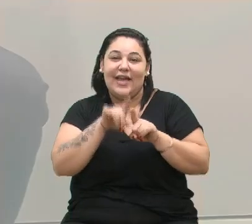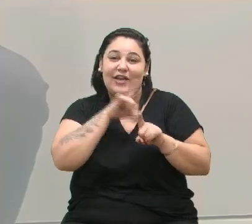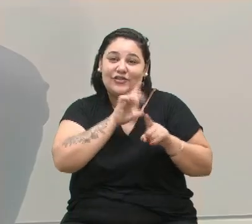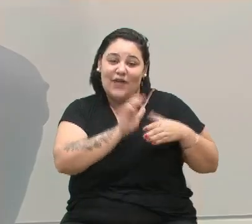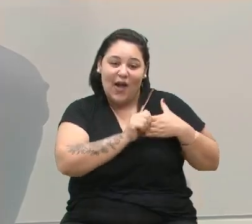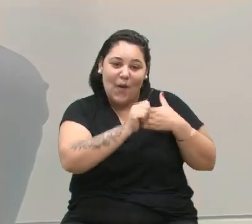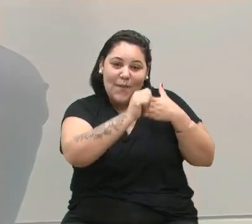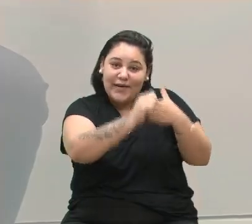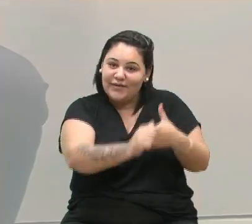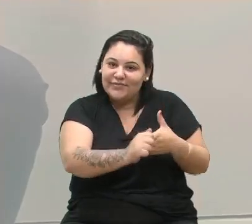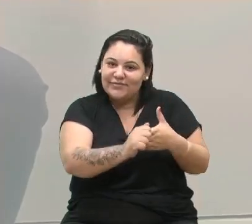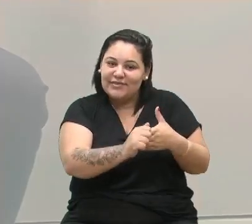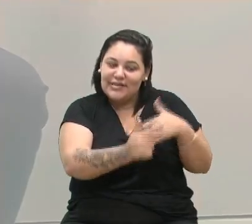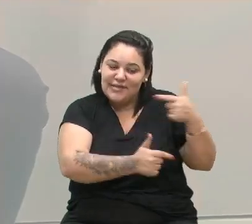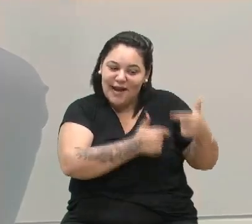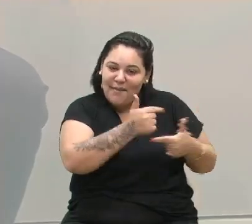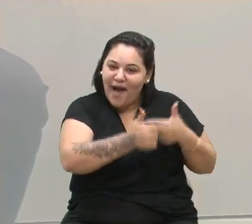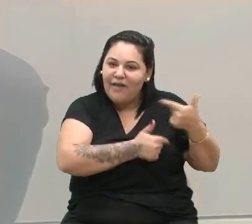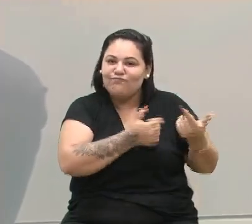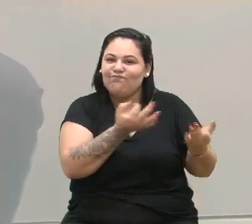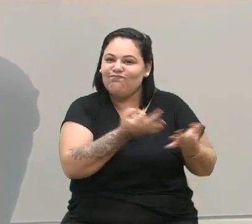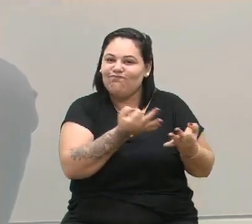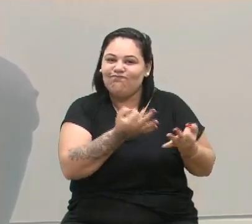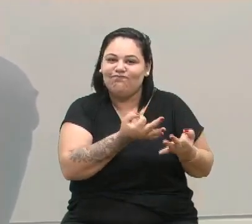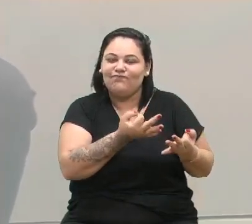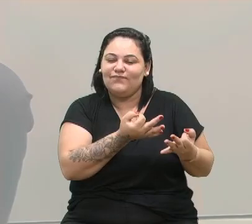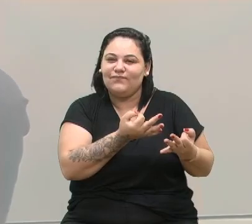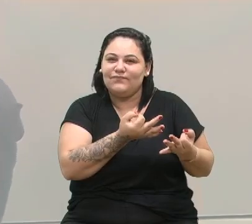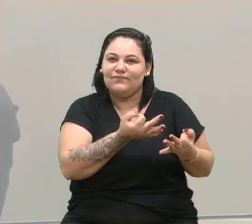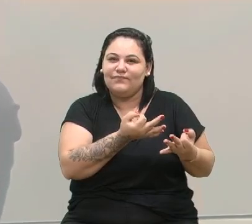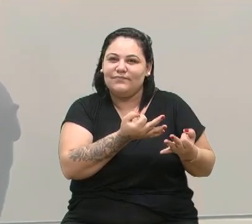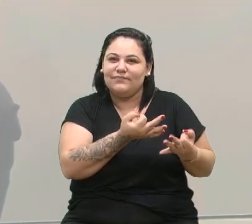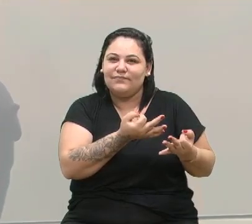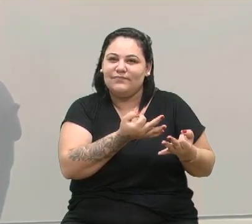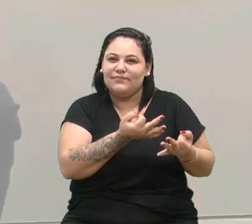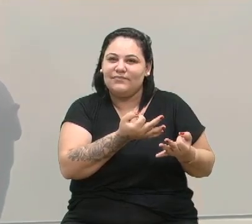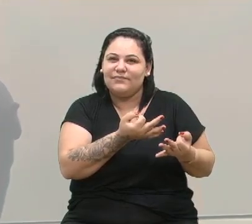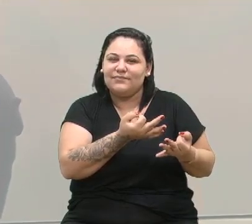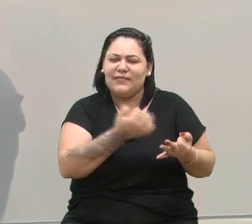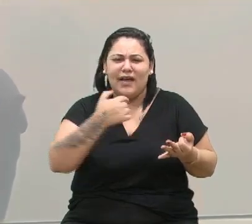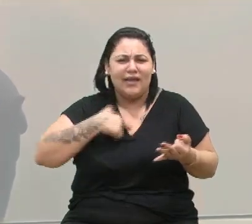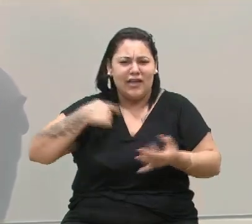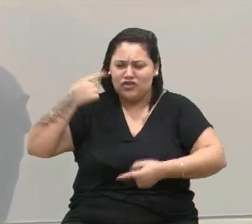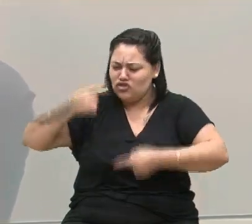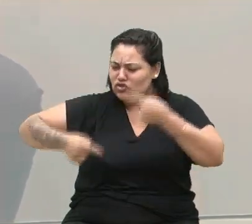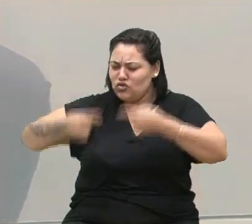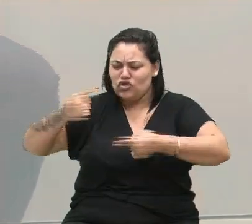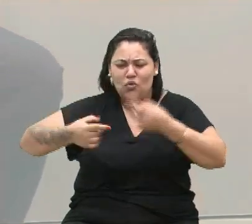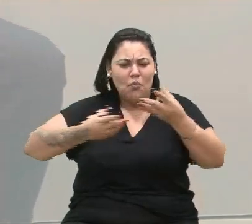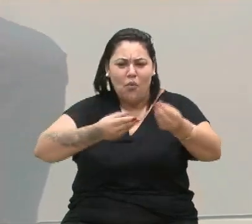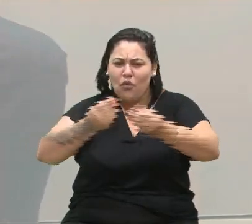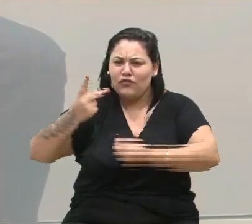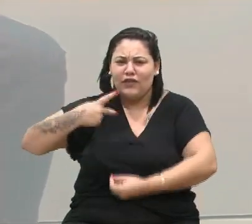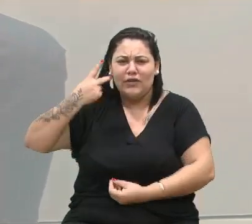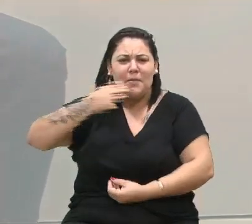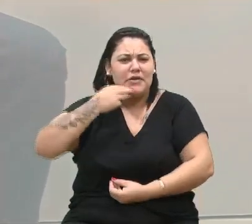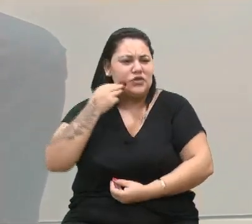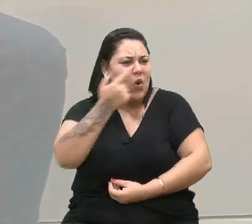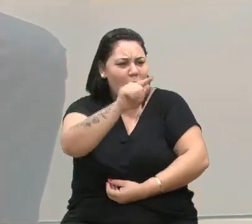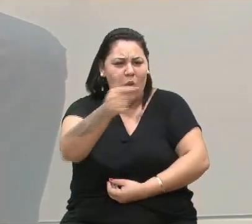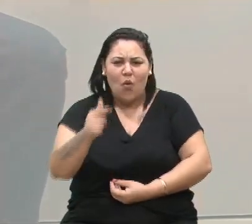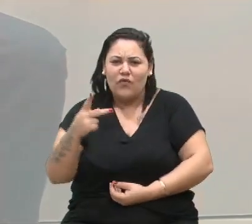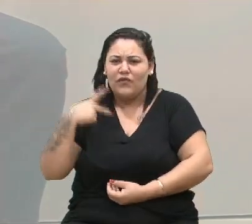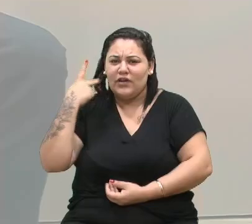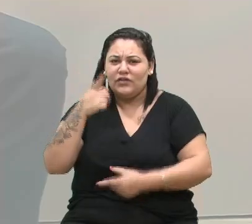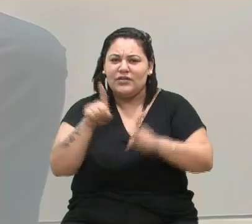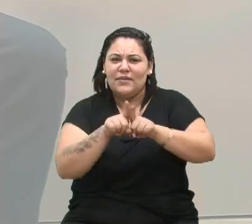essa iniciativa. Indiscutível a necessidade. A gente discutiu aqui, vereadores, a Marisol, o senhor e tantos outros,